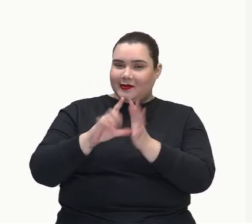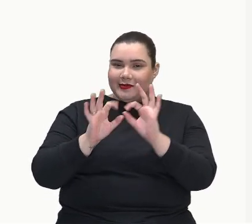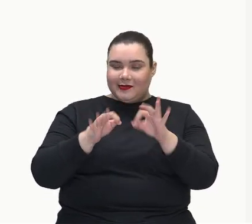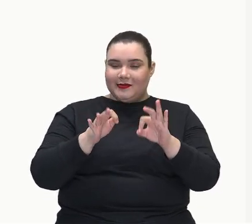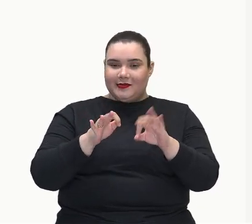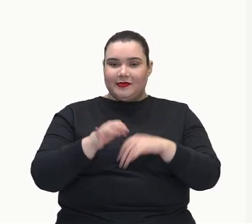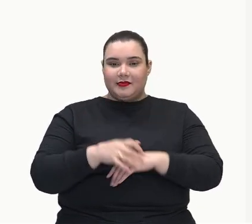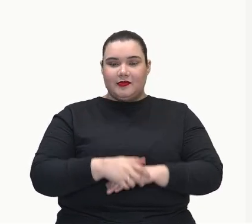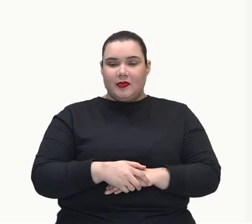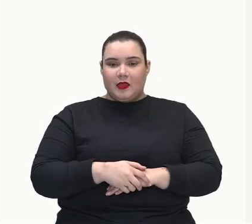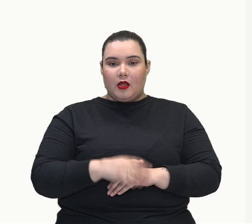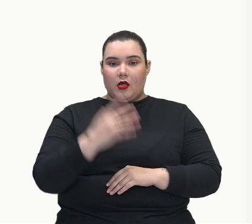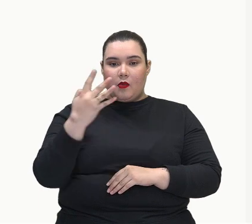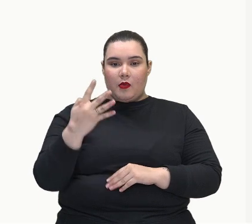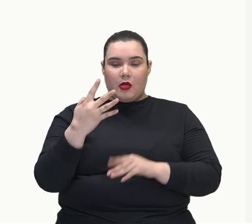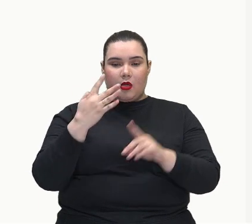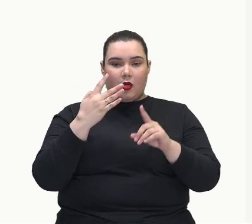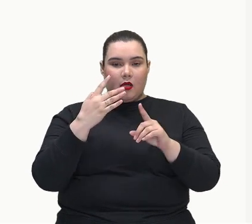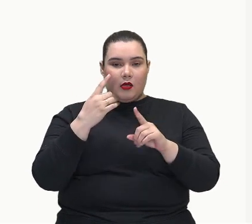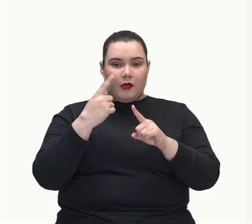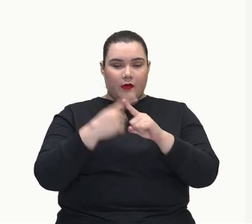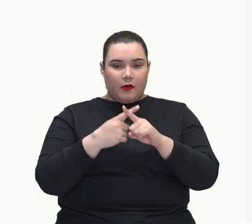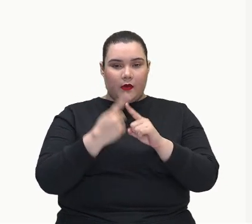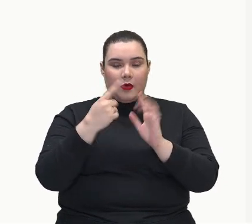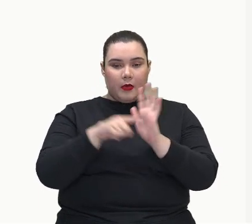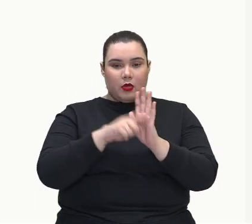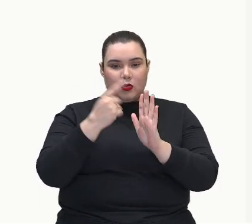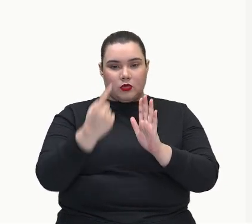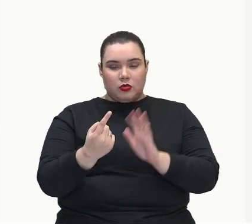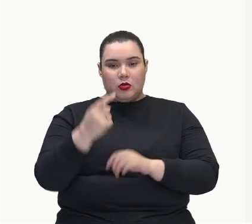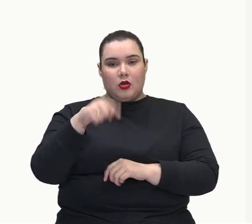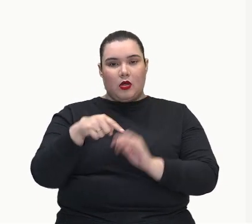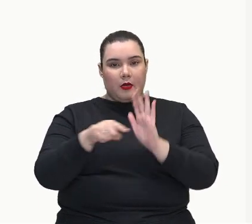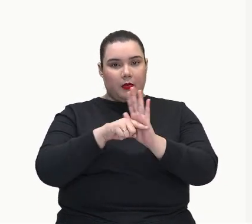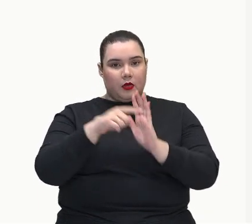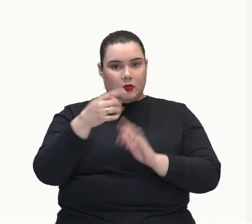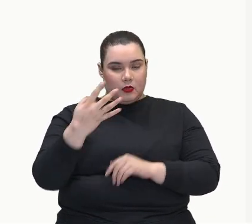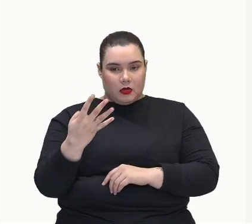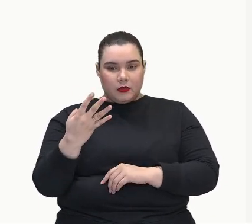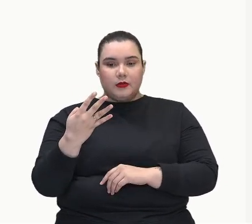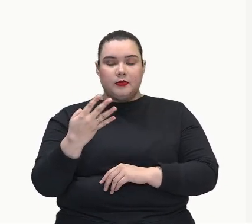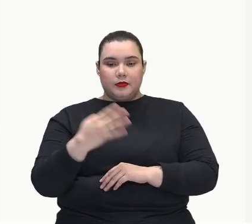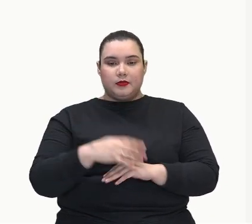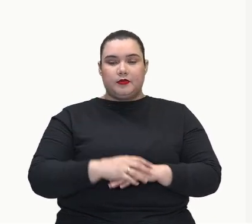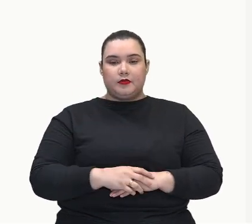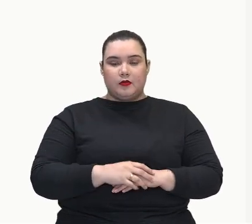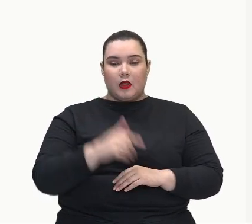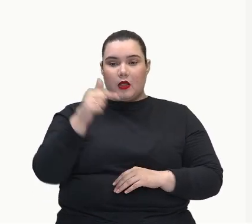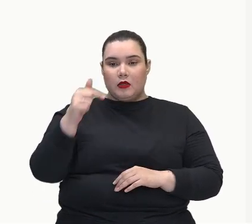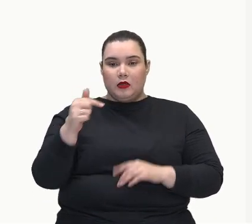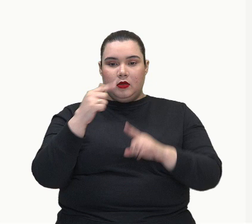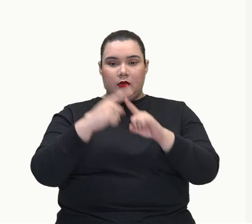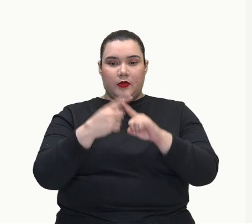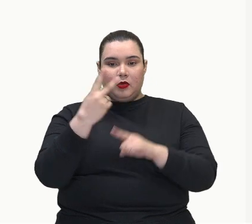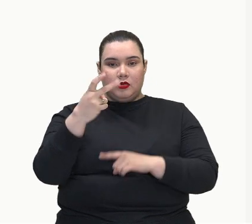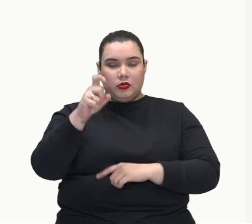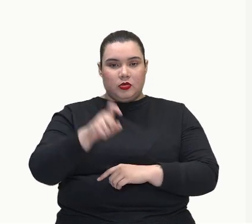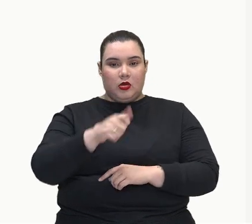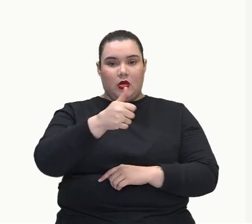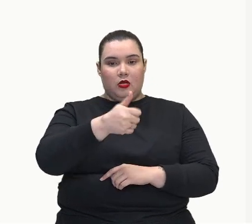né? 4 vezes menos 1, menos 4. 7 vezes